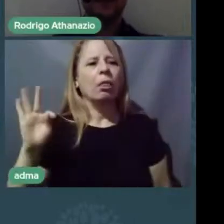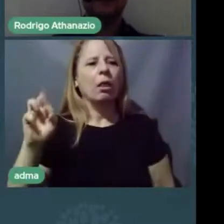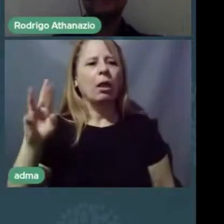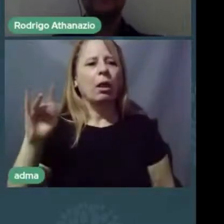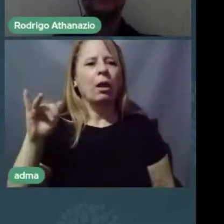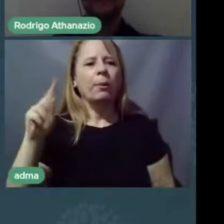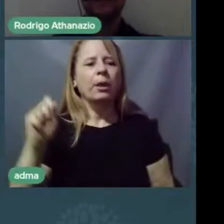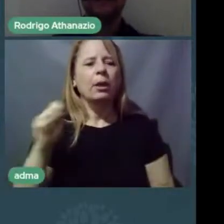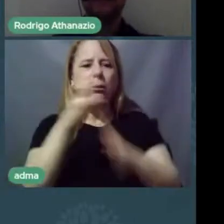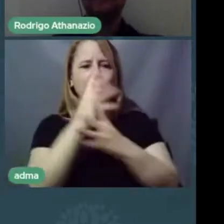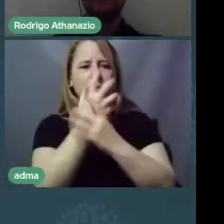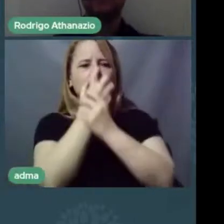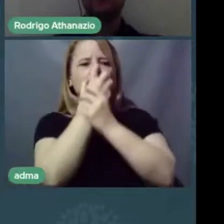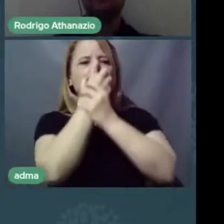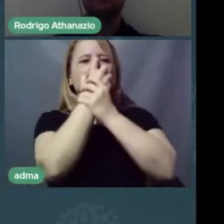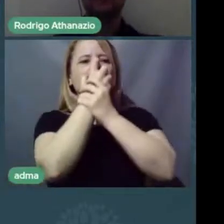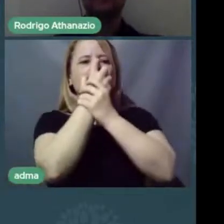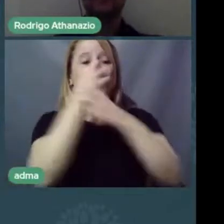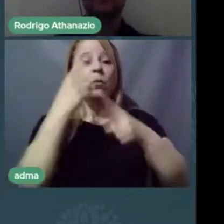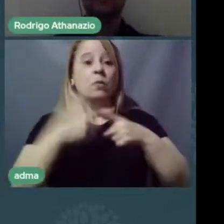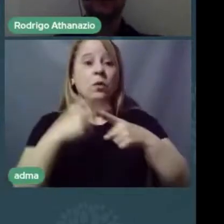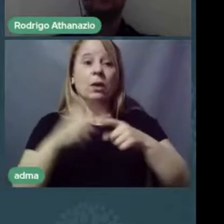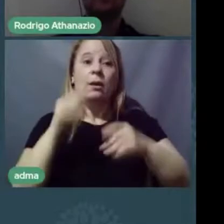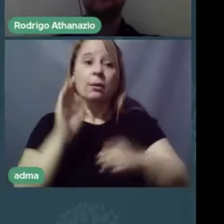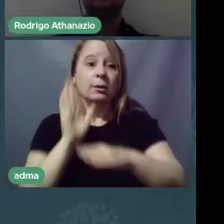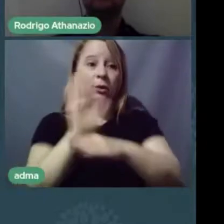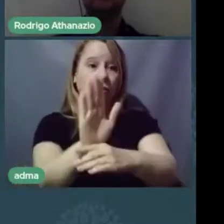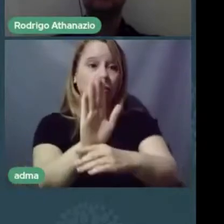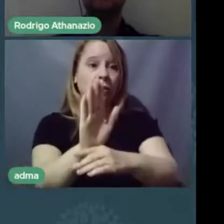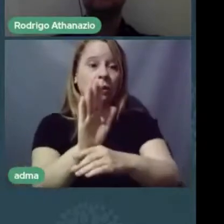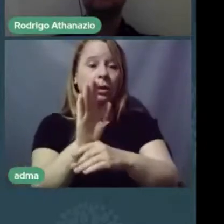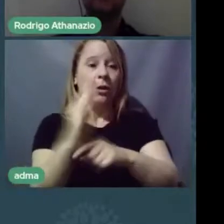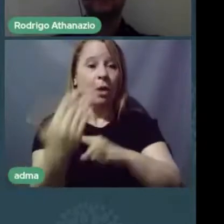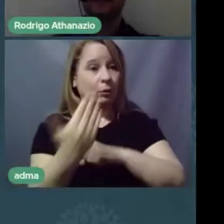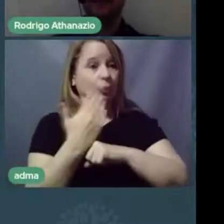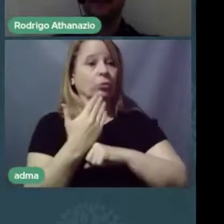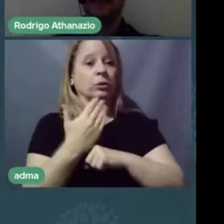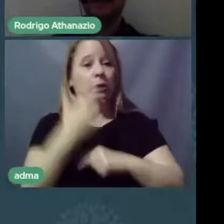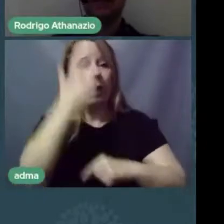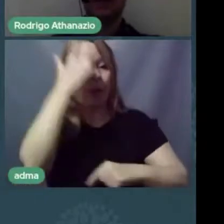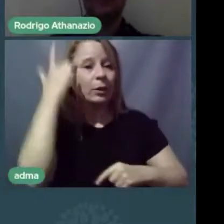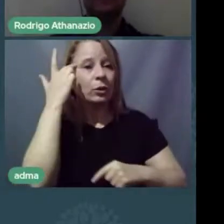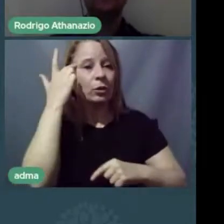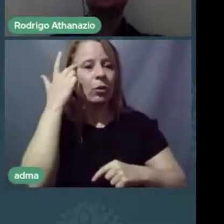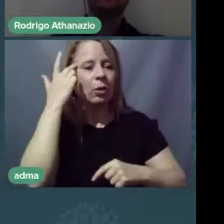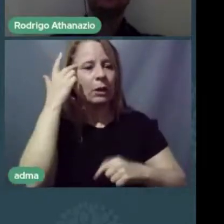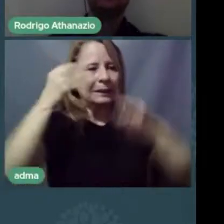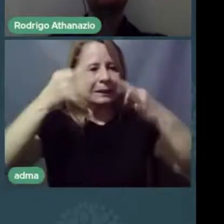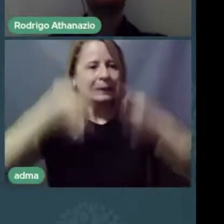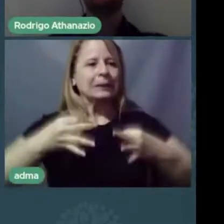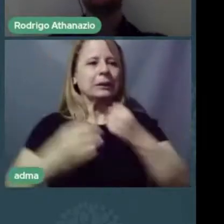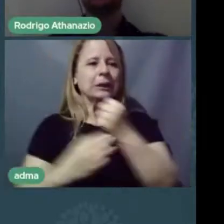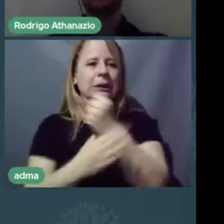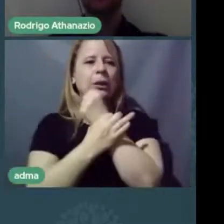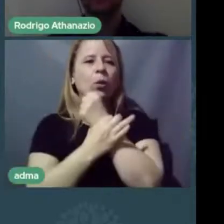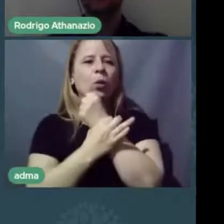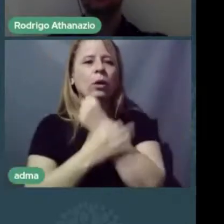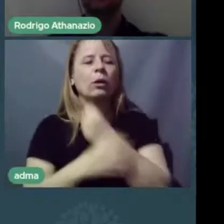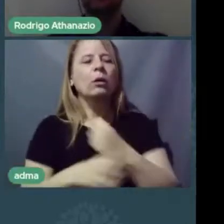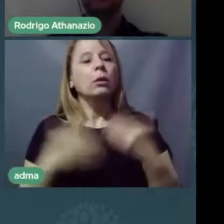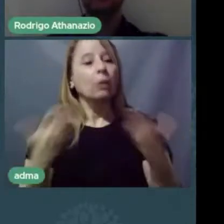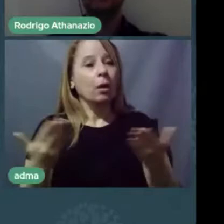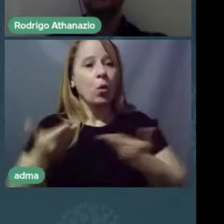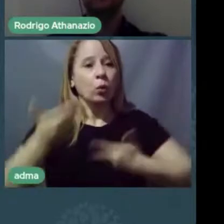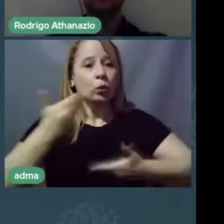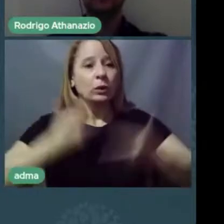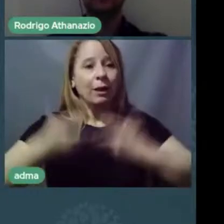ela que é eficaz e que é ela que vai manter o controle da asma a longo prazo de maneira extremamente segura. Então, aqui, o